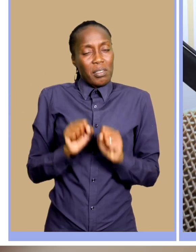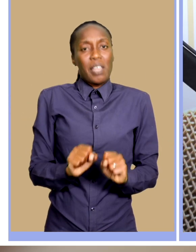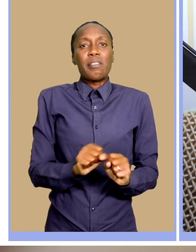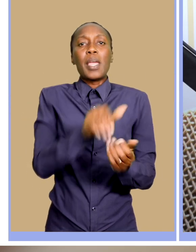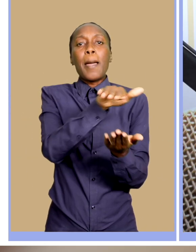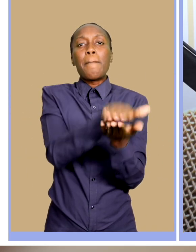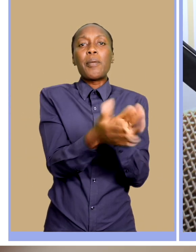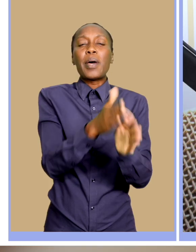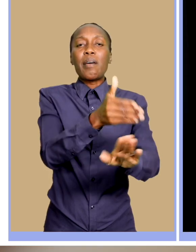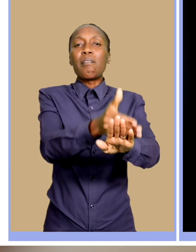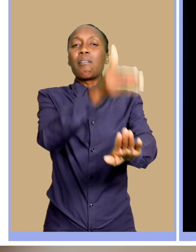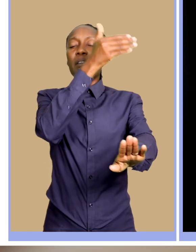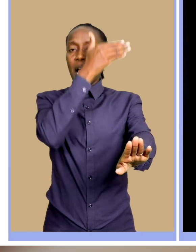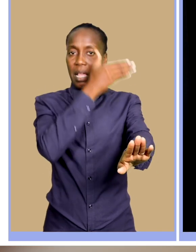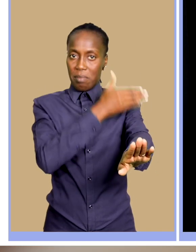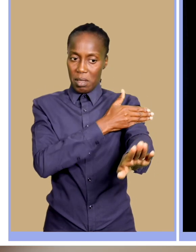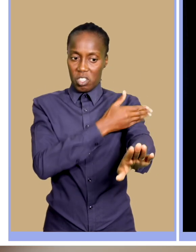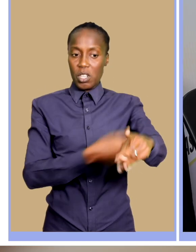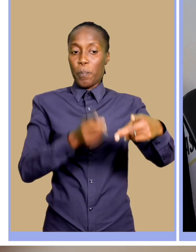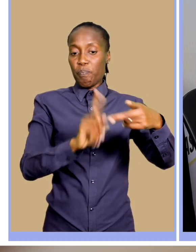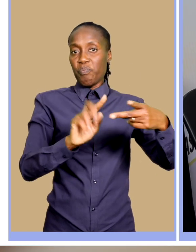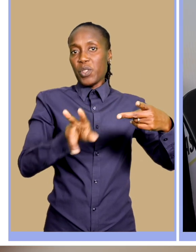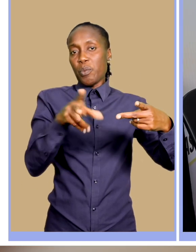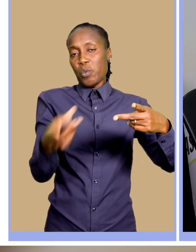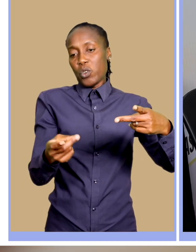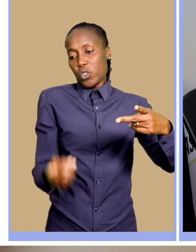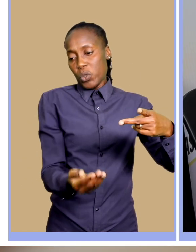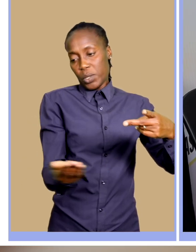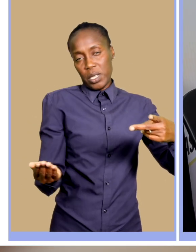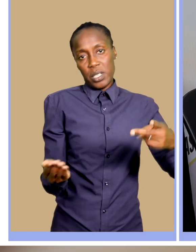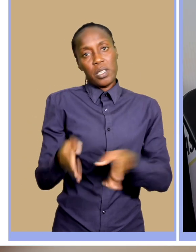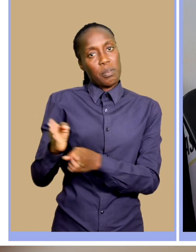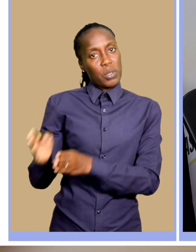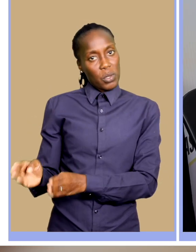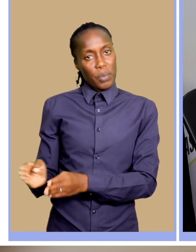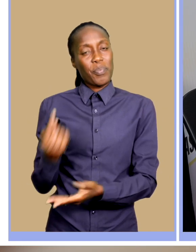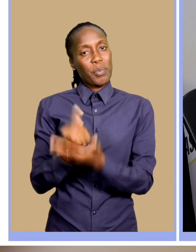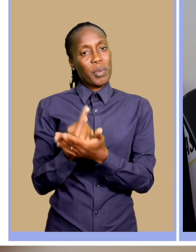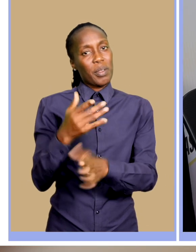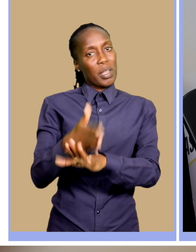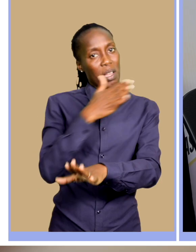da comunidade, as pessoas têm que estar preparadas do ponto de vista de alerta